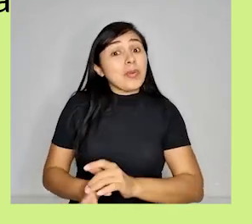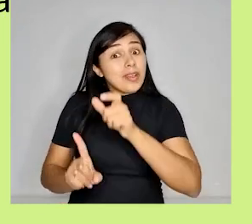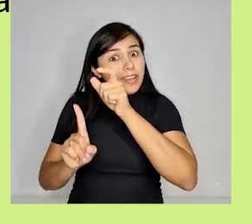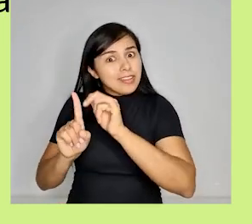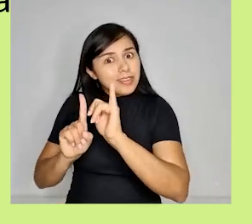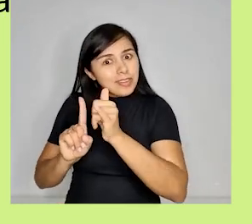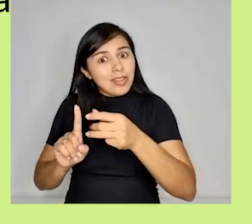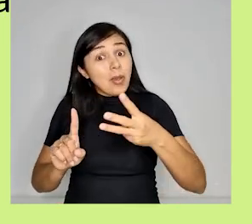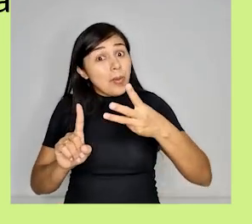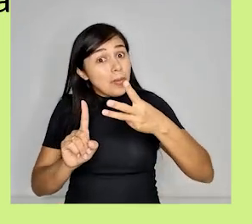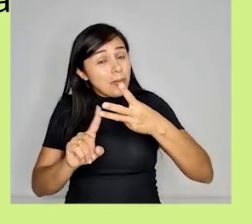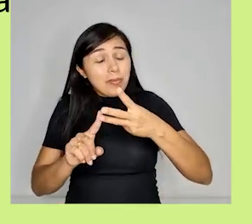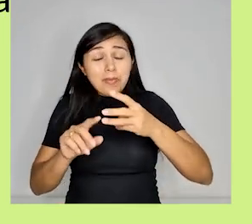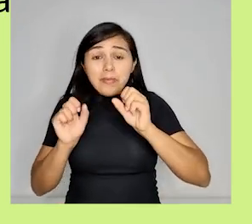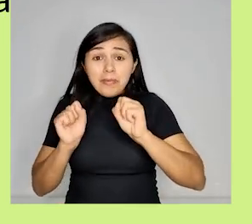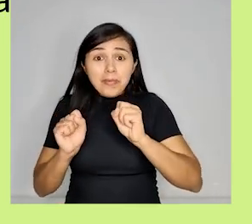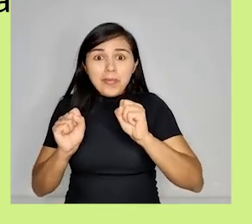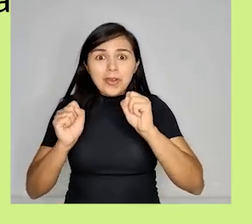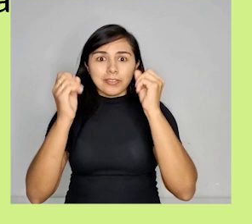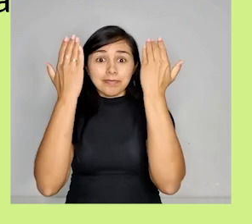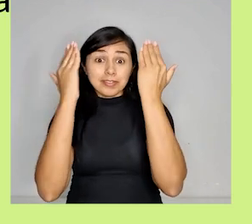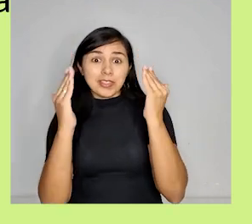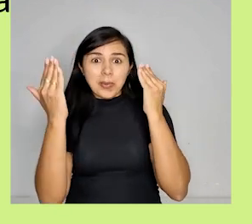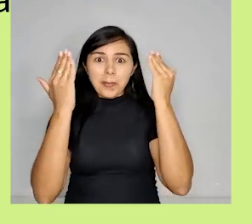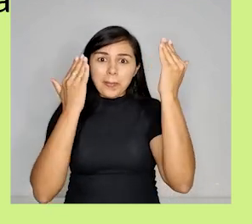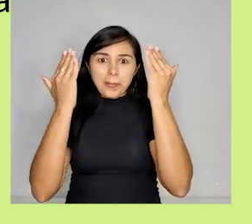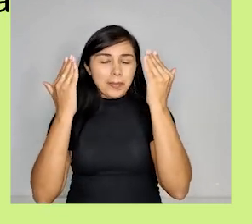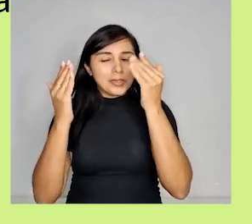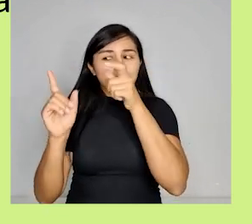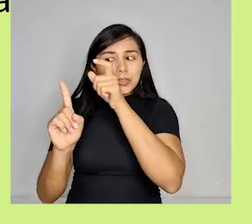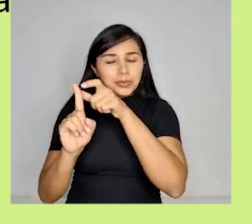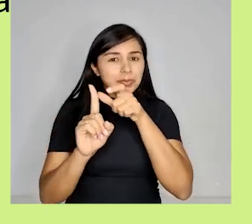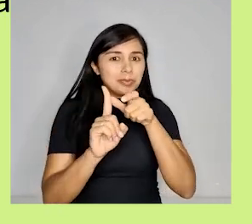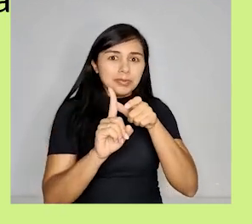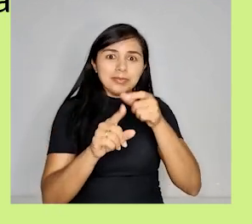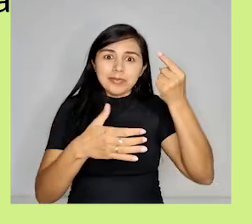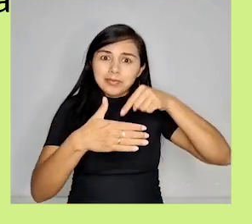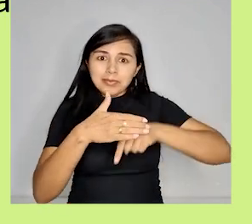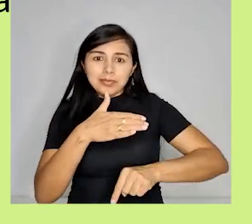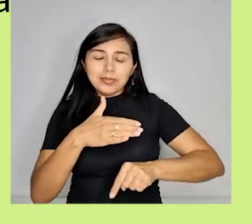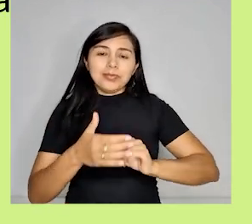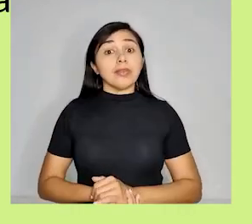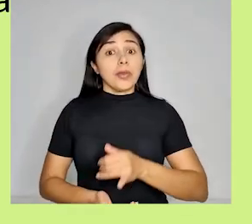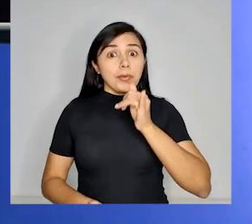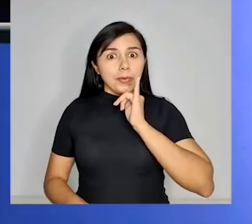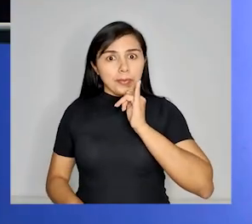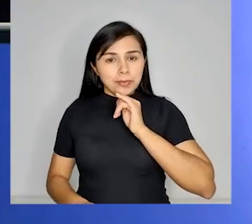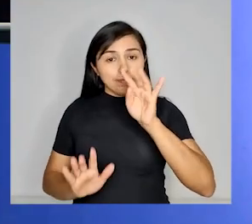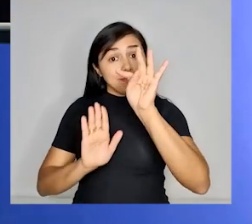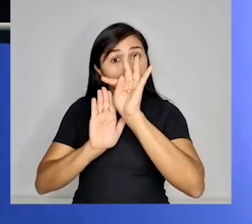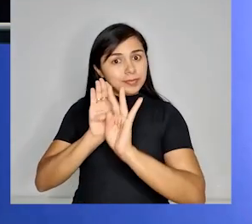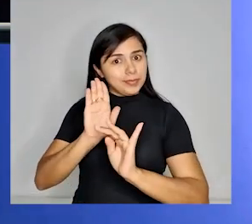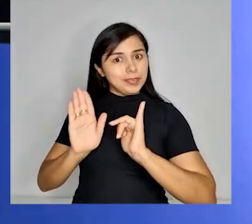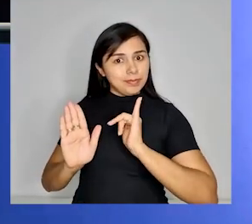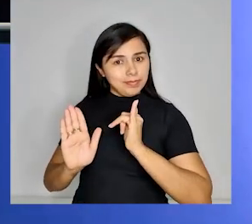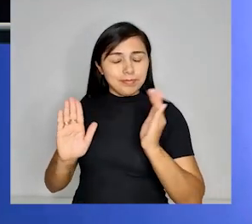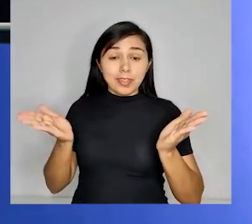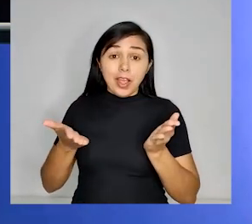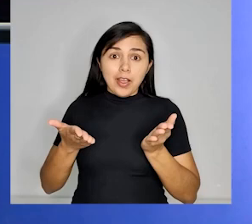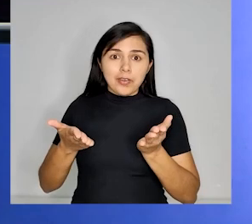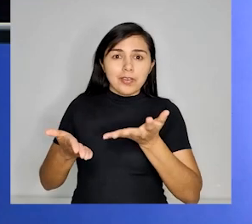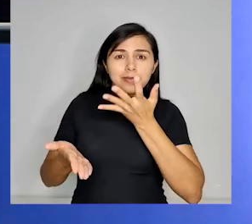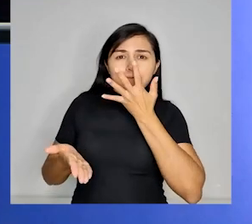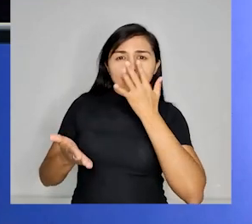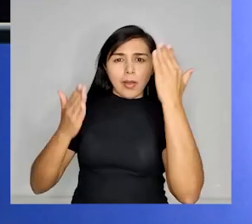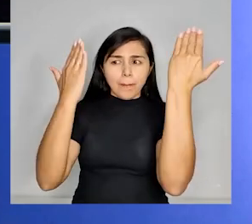análises psicológicas e comportamentais de todos, conhecendo mais as personagens do que elas mesmas. Como exemplo de texto